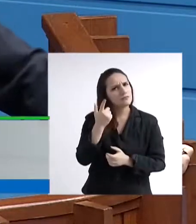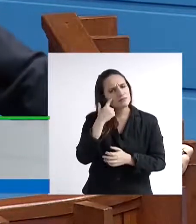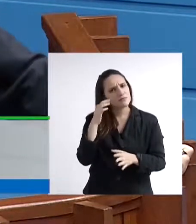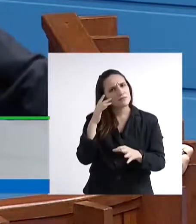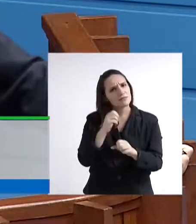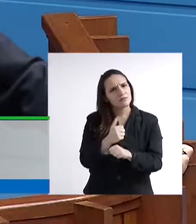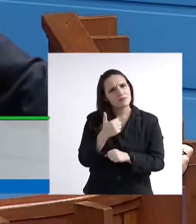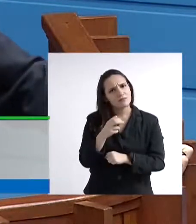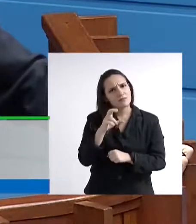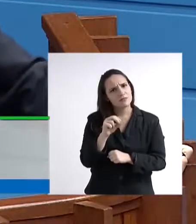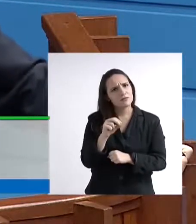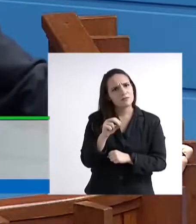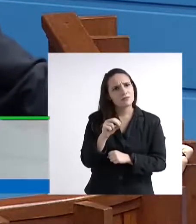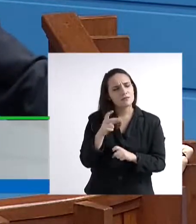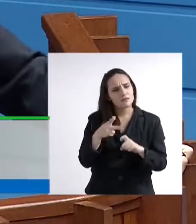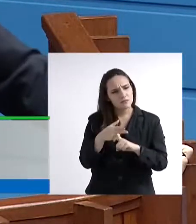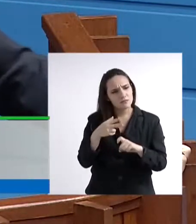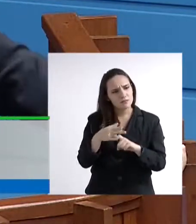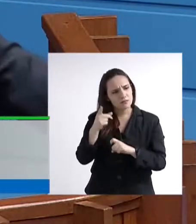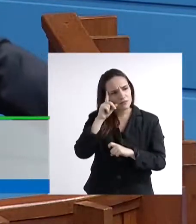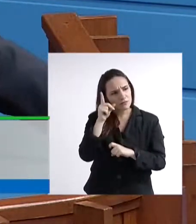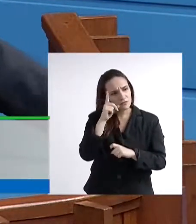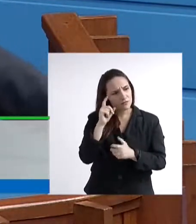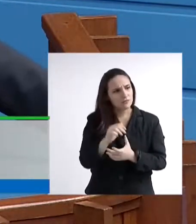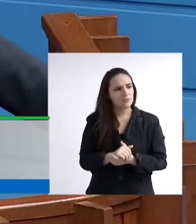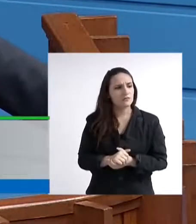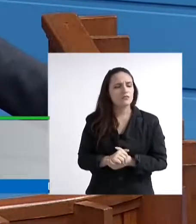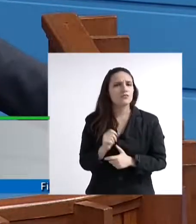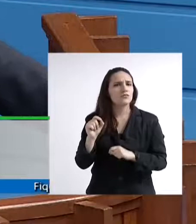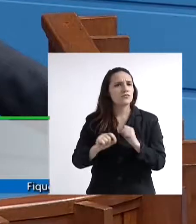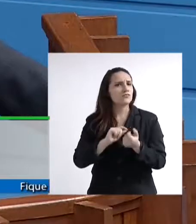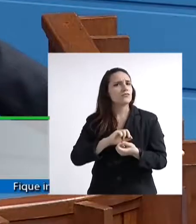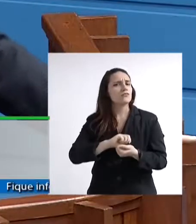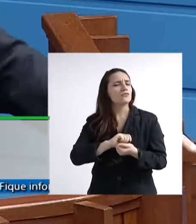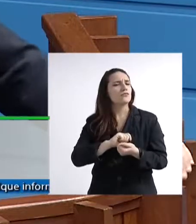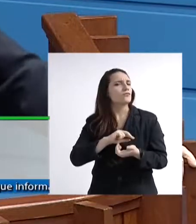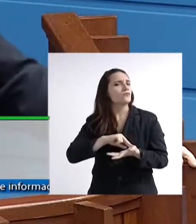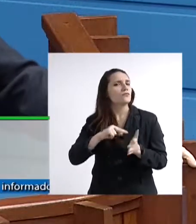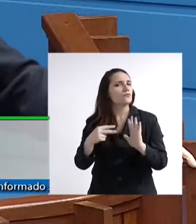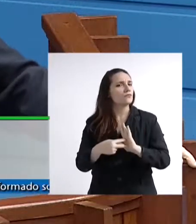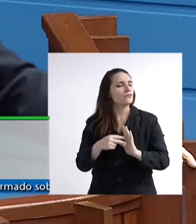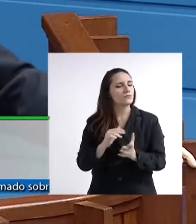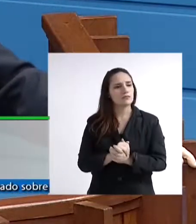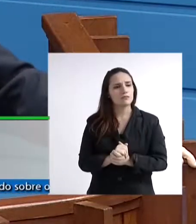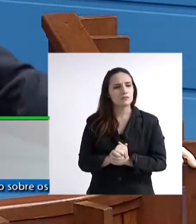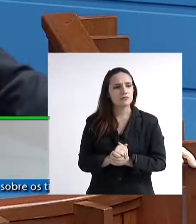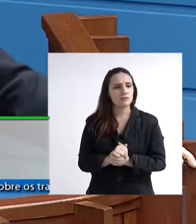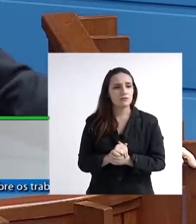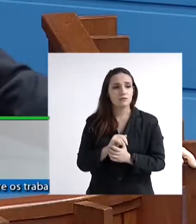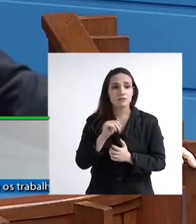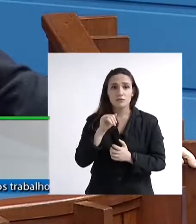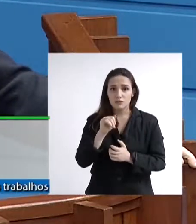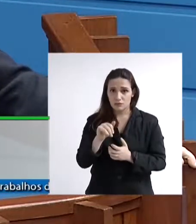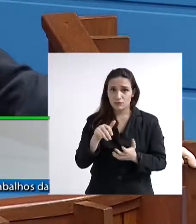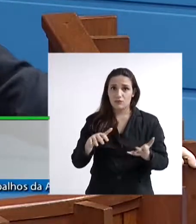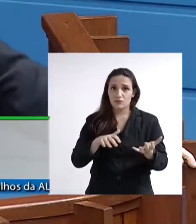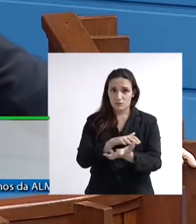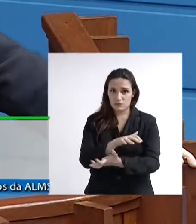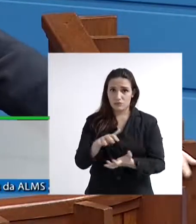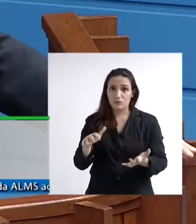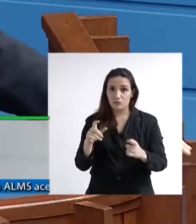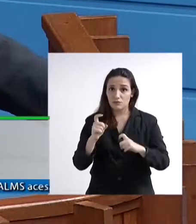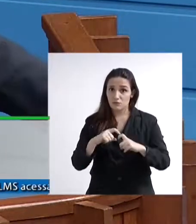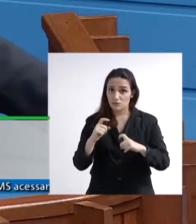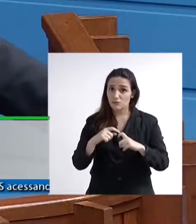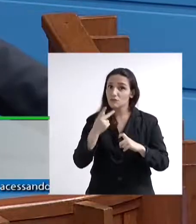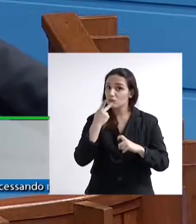150 cirurgias eletivas por dia. Isso significa que a greve que os médicos